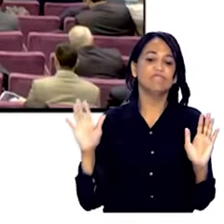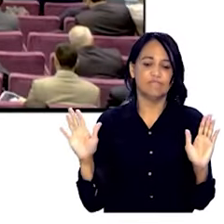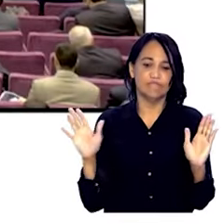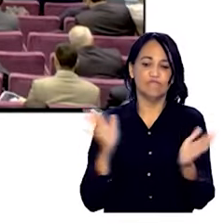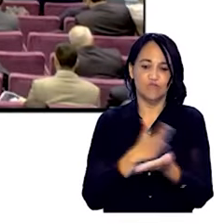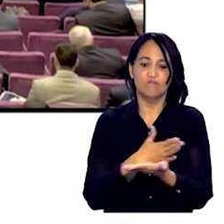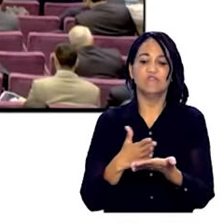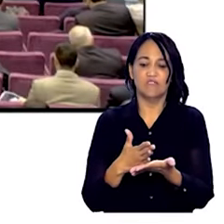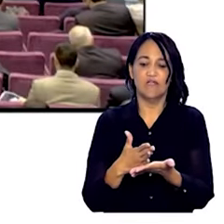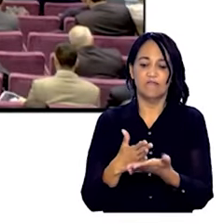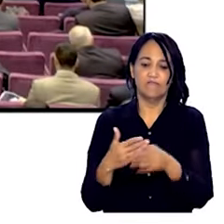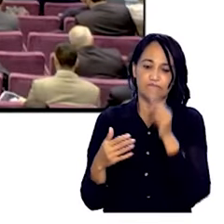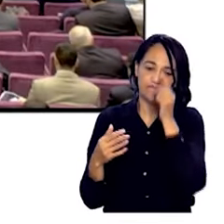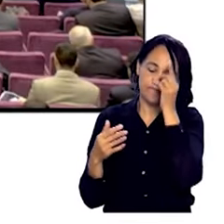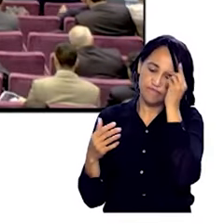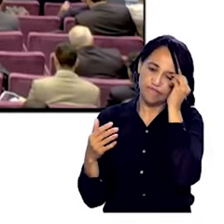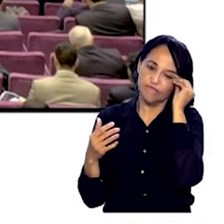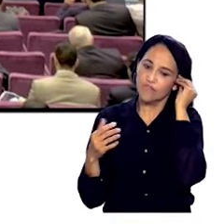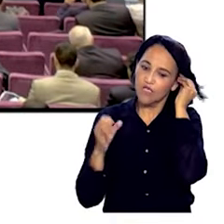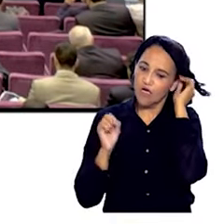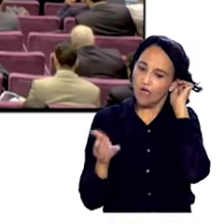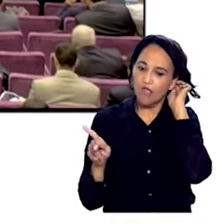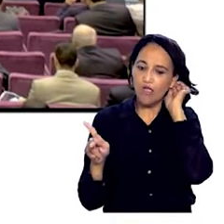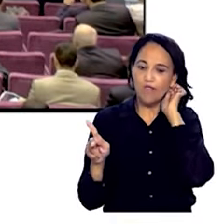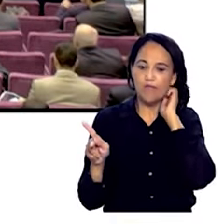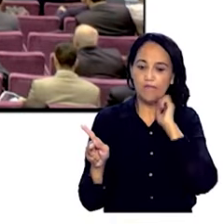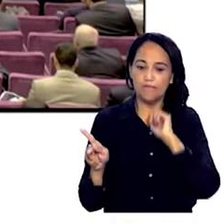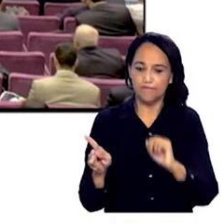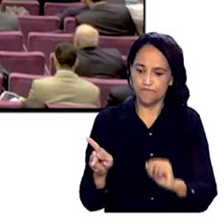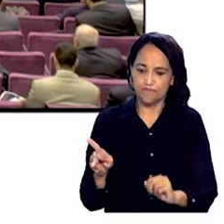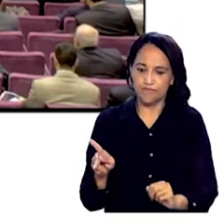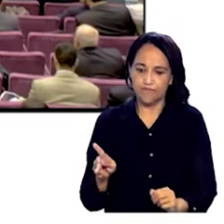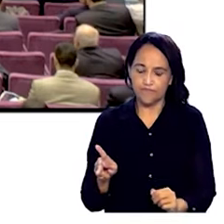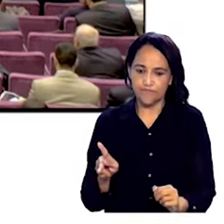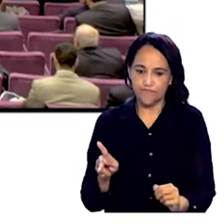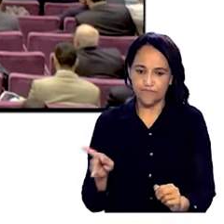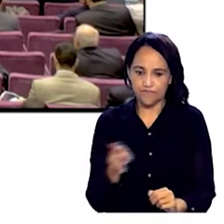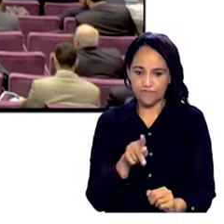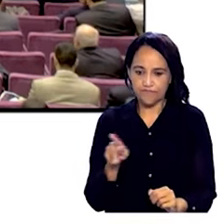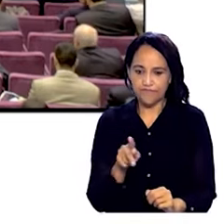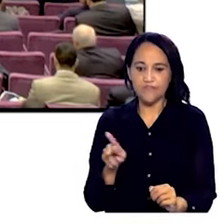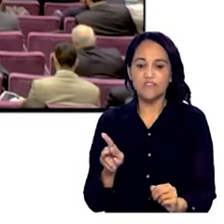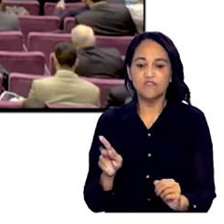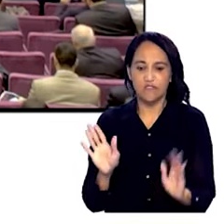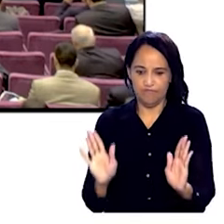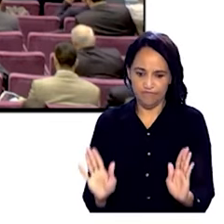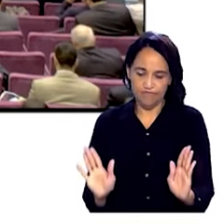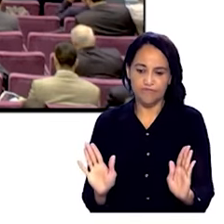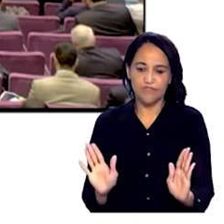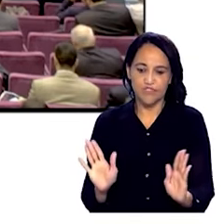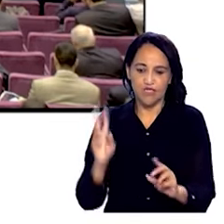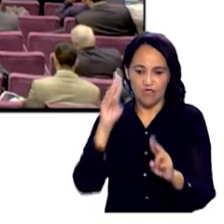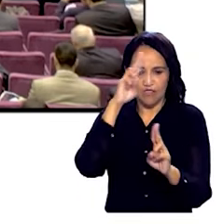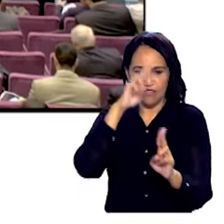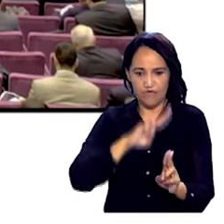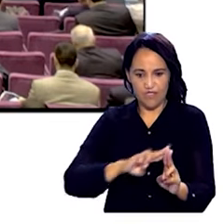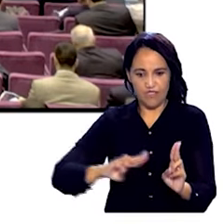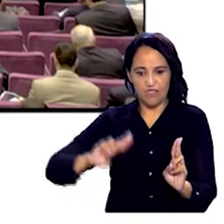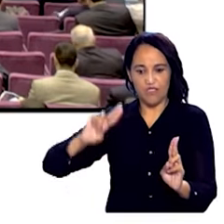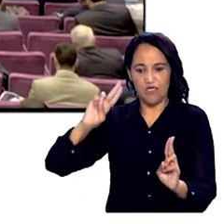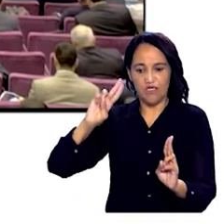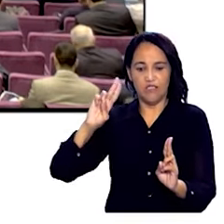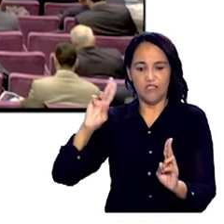problema por mim ok eu vou ler o currículo do professor Leandro dianini professor da universidade Nacional de La Plata